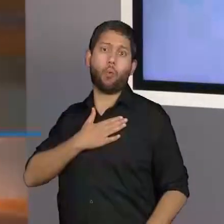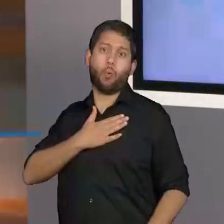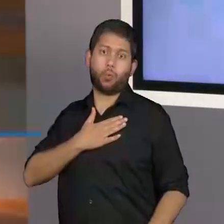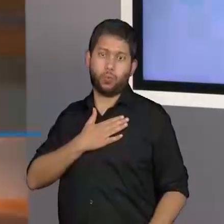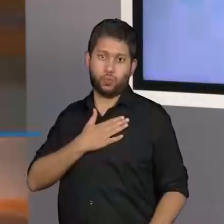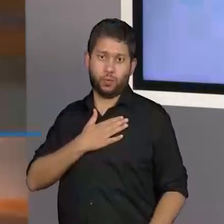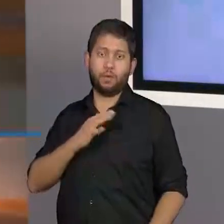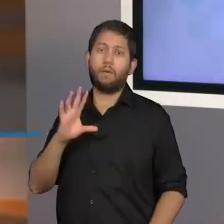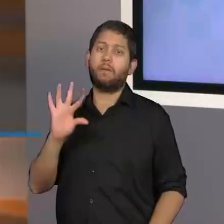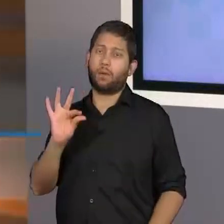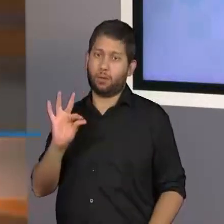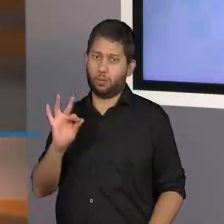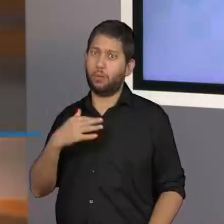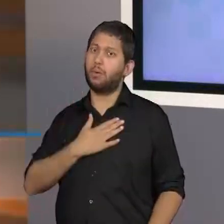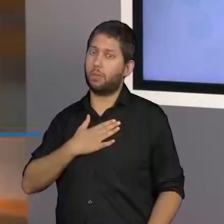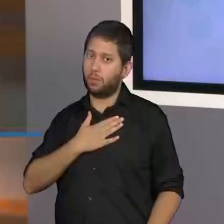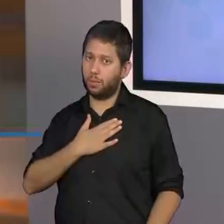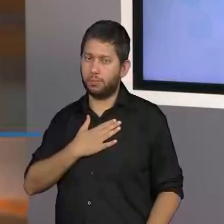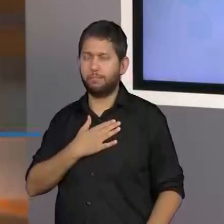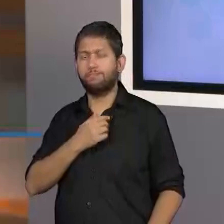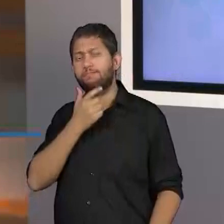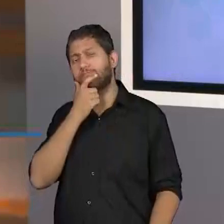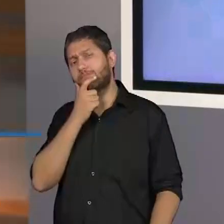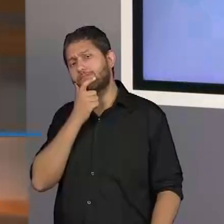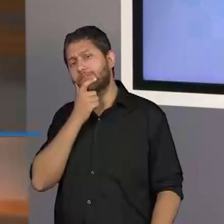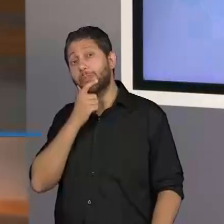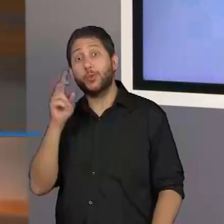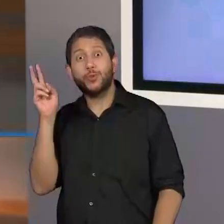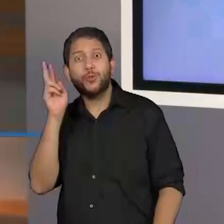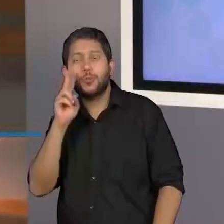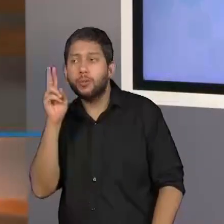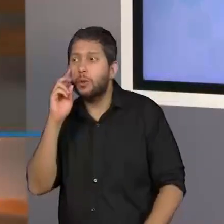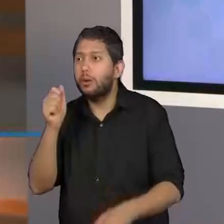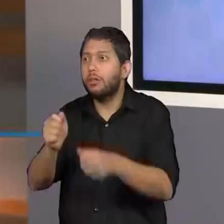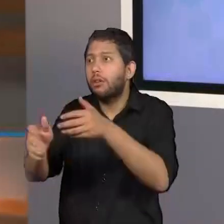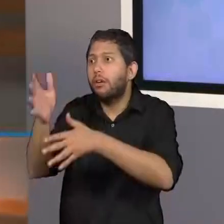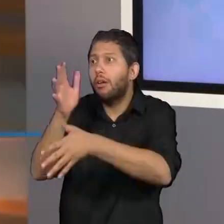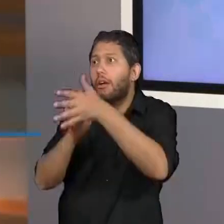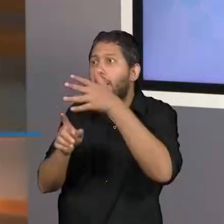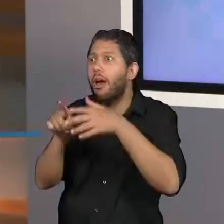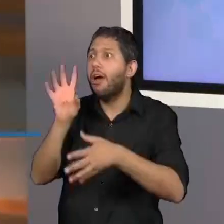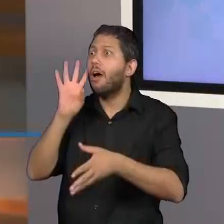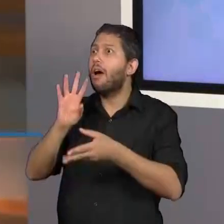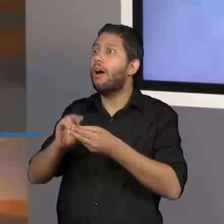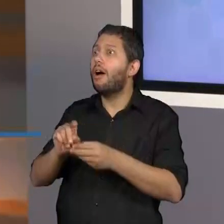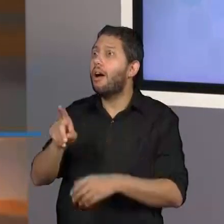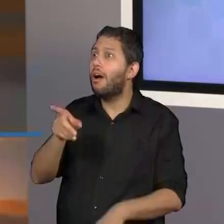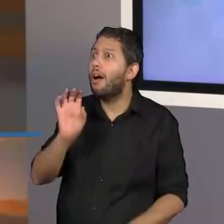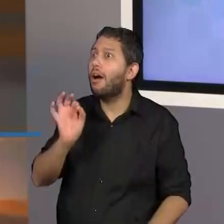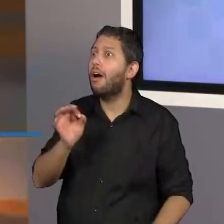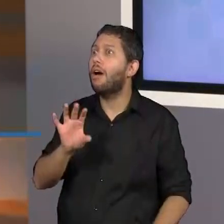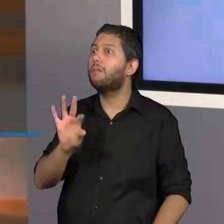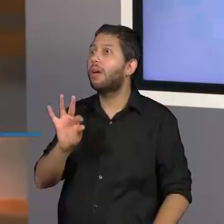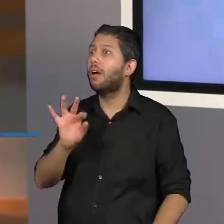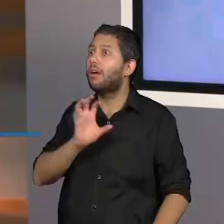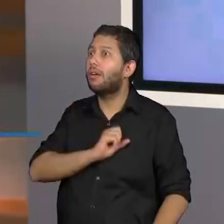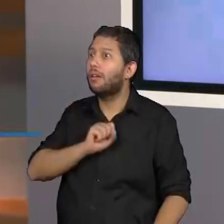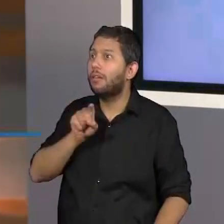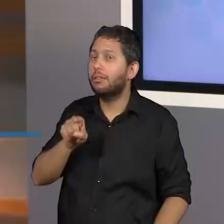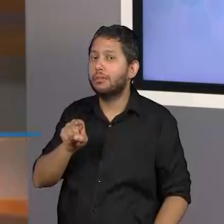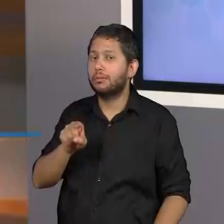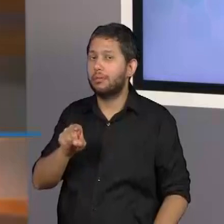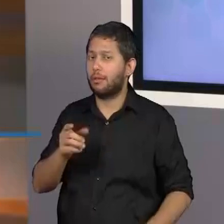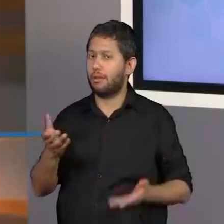bastante fábulas que eu gosto bastante. Então, que tal a gente pensar nessas fábulas e conhecer uma fábula